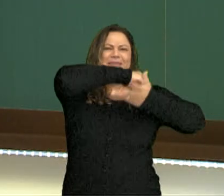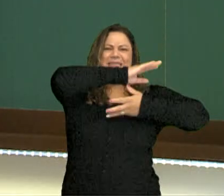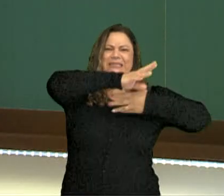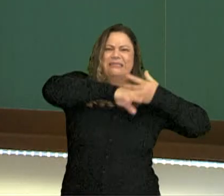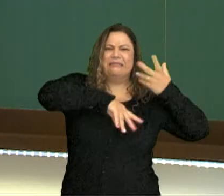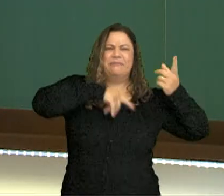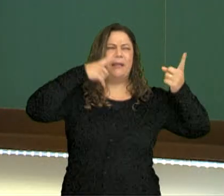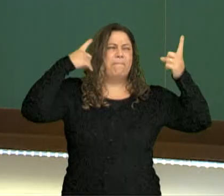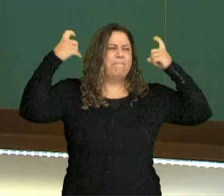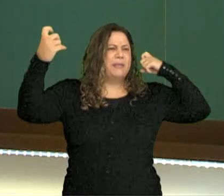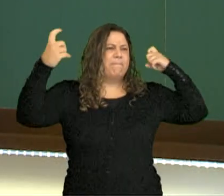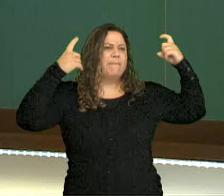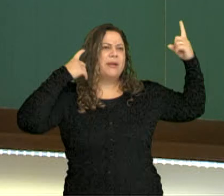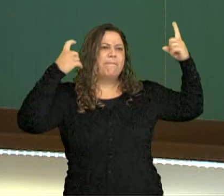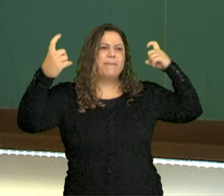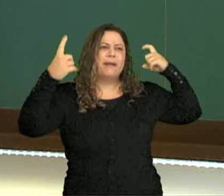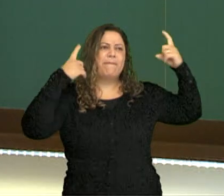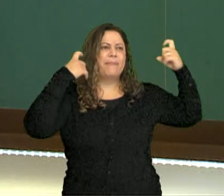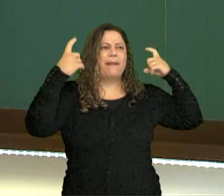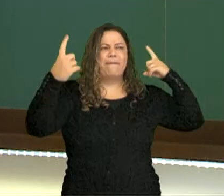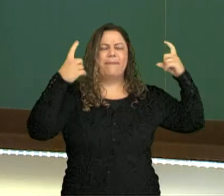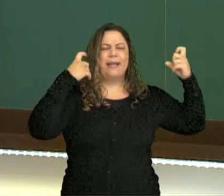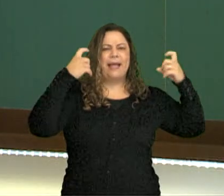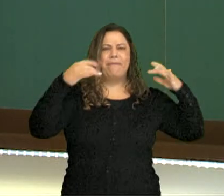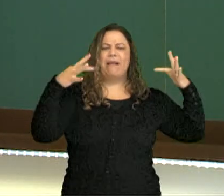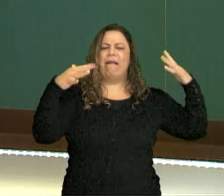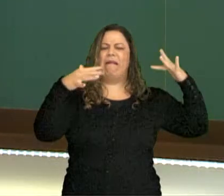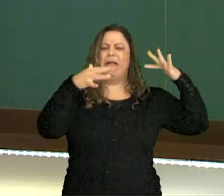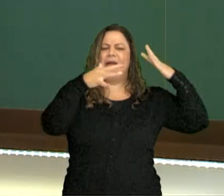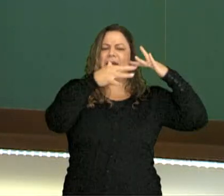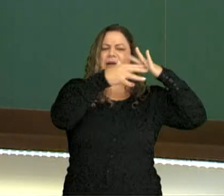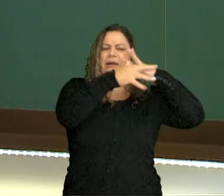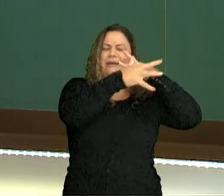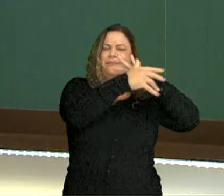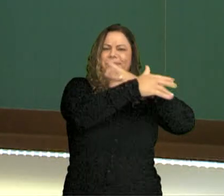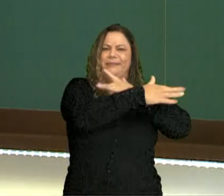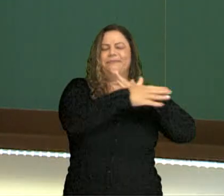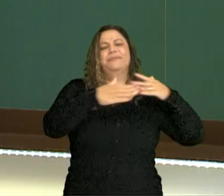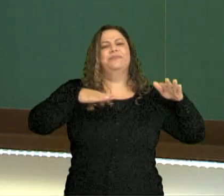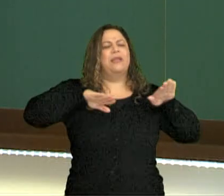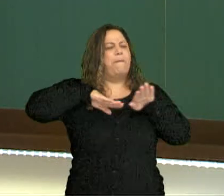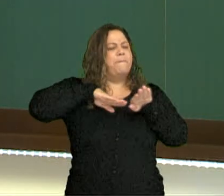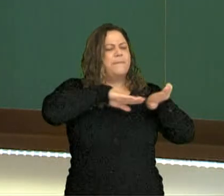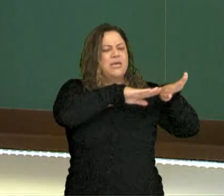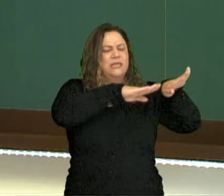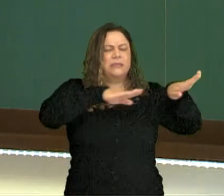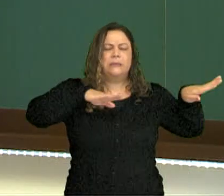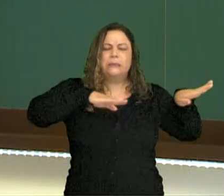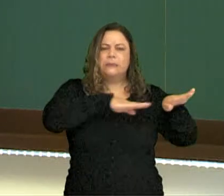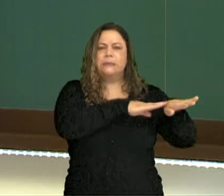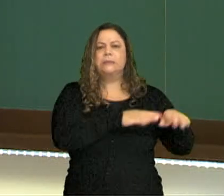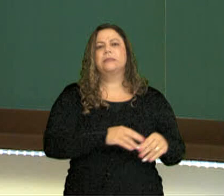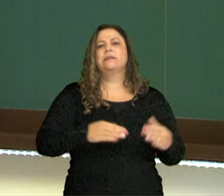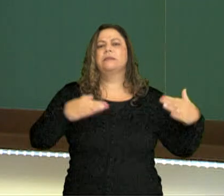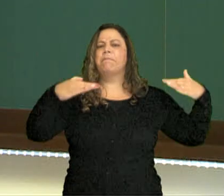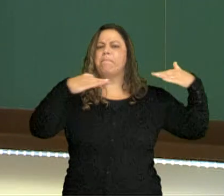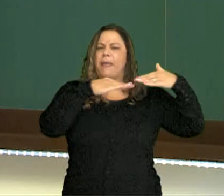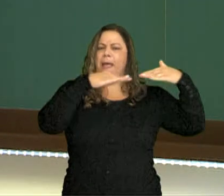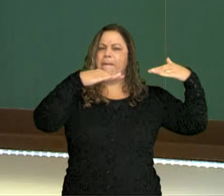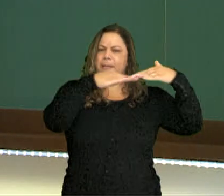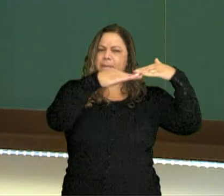aquela agitação, aquele povo indo, vindo, aquele trânsito engarrafado, aquele horário do rush,